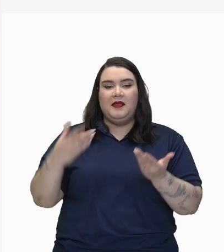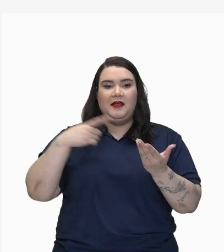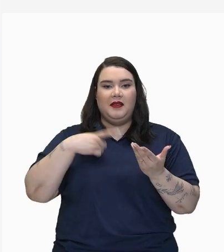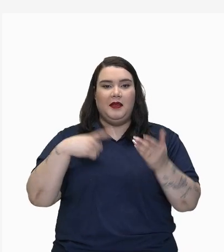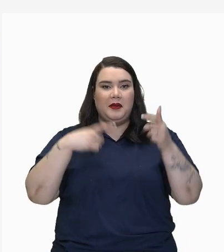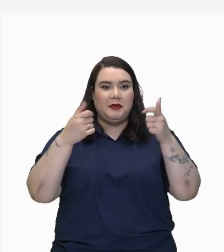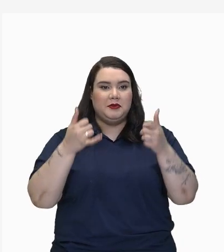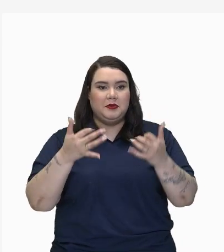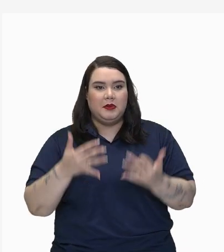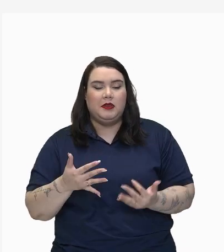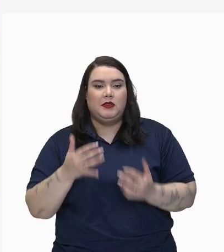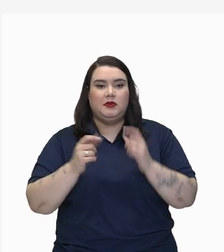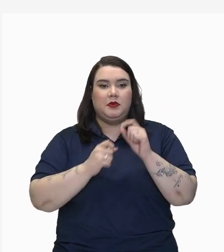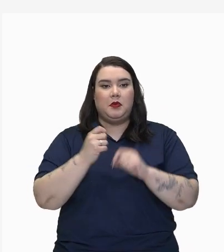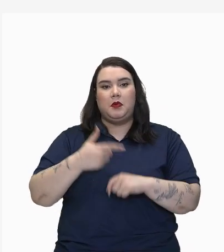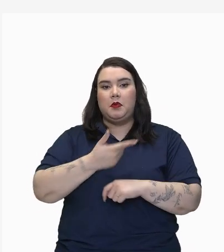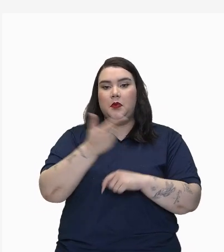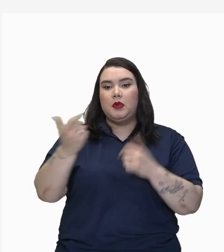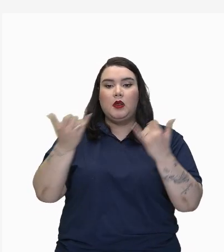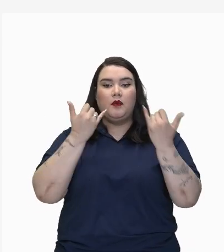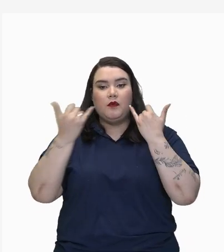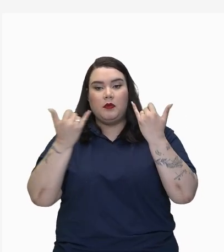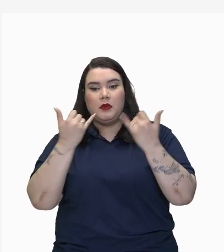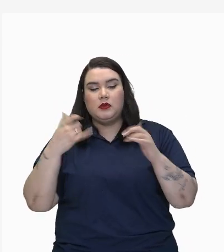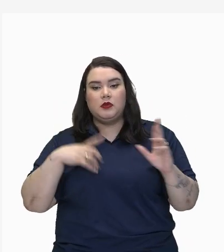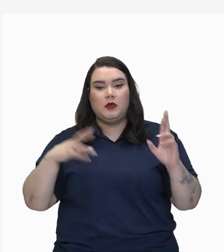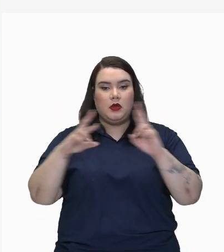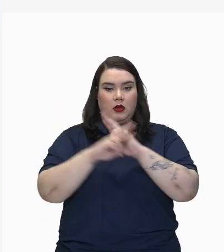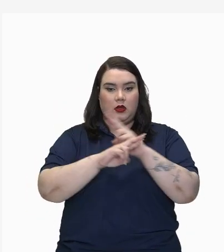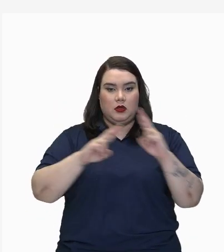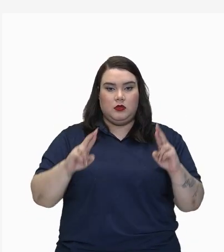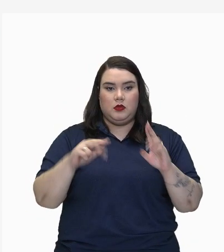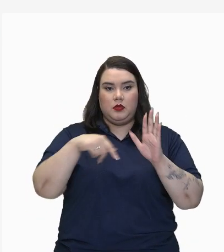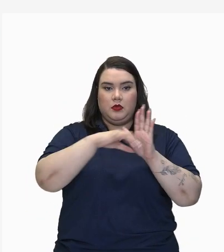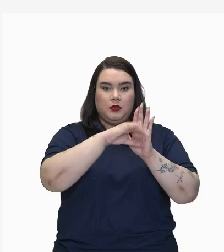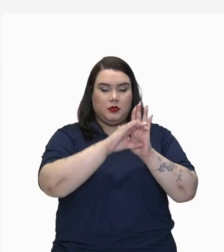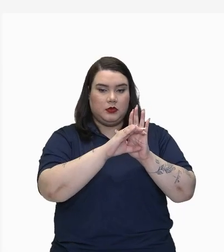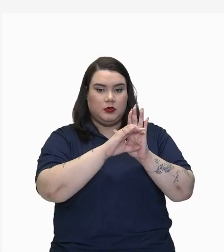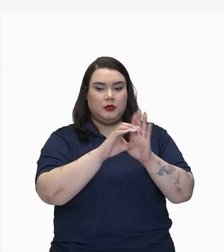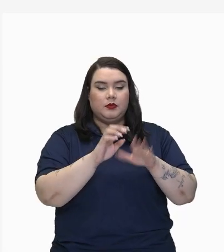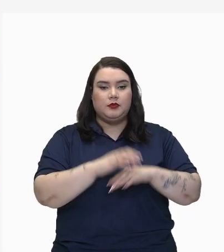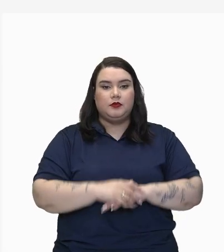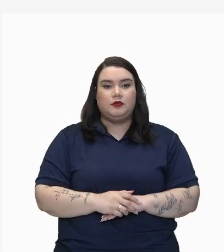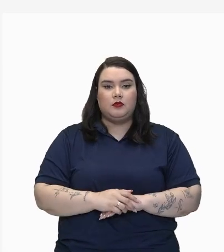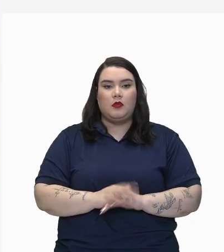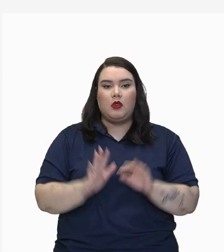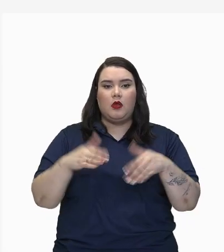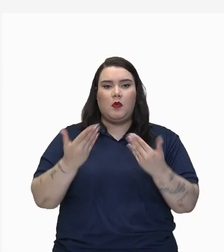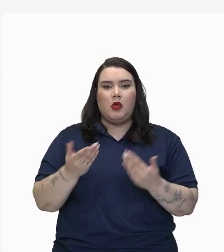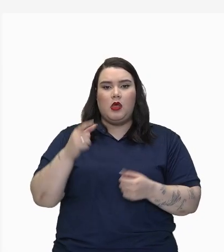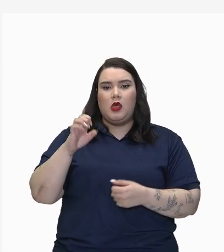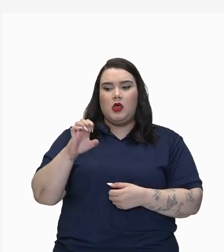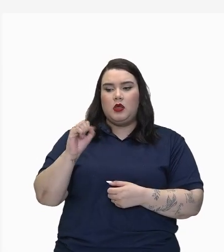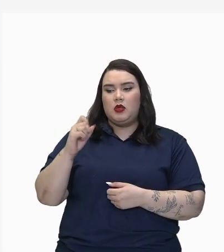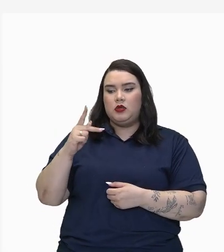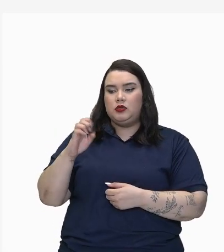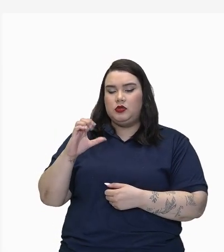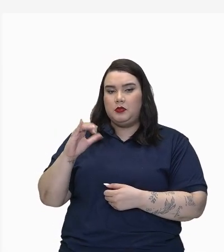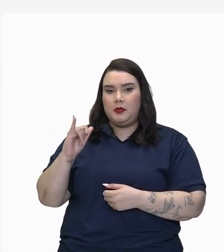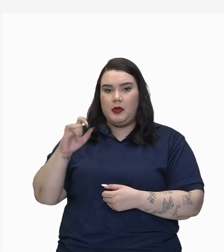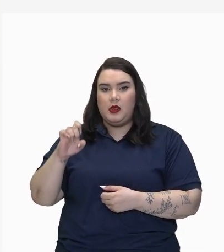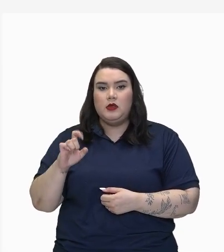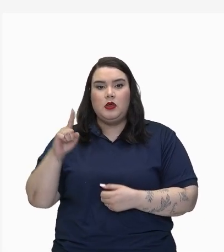outra informação aí relacionada a esse conceito, onde uma espécie é um grupo